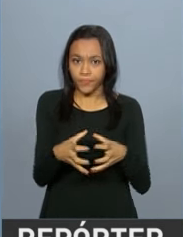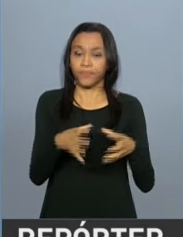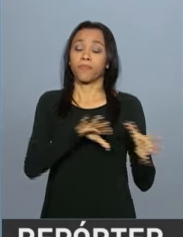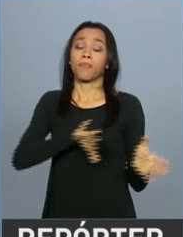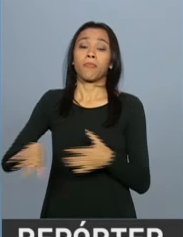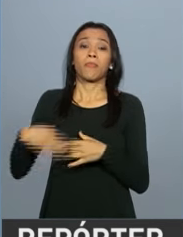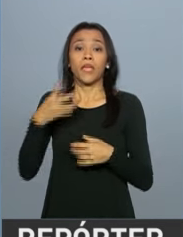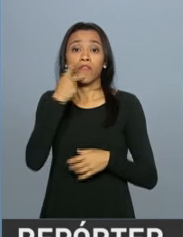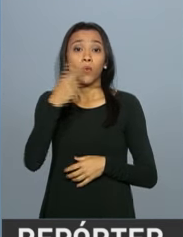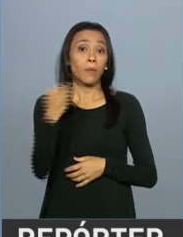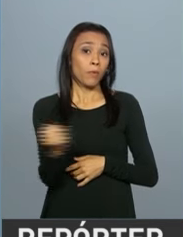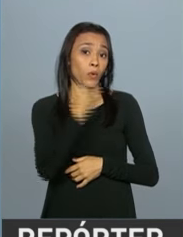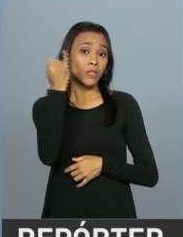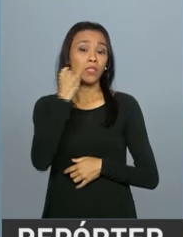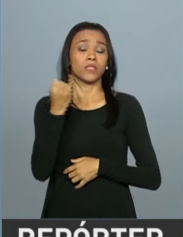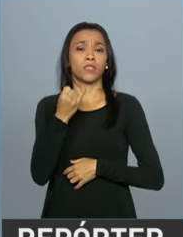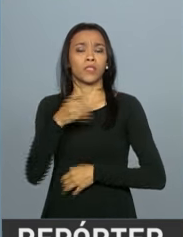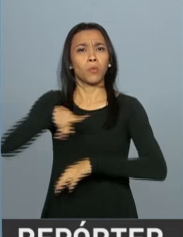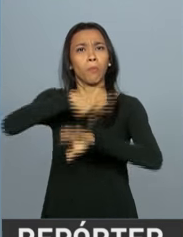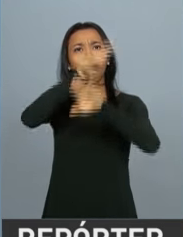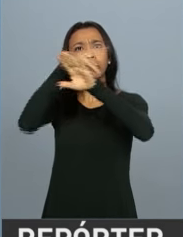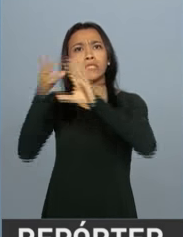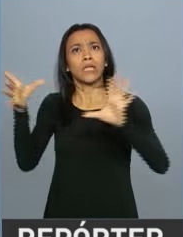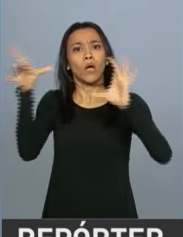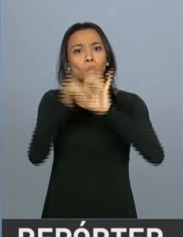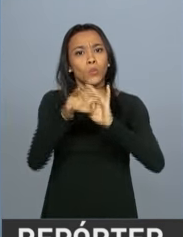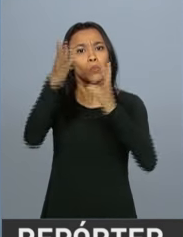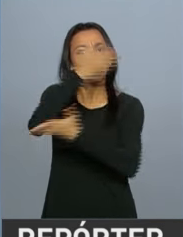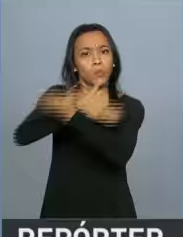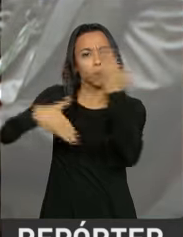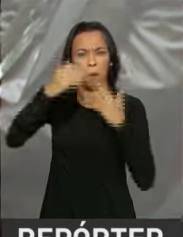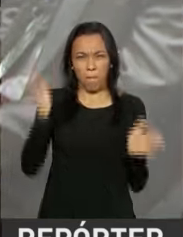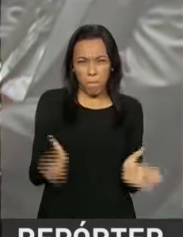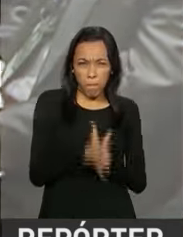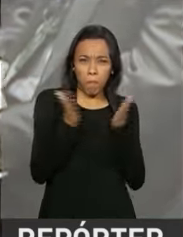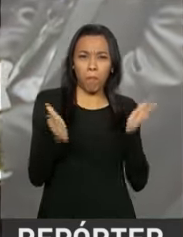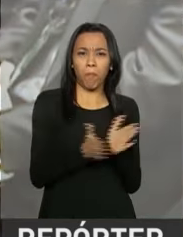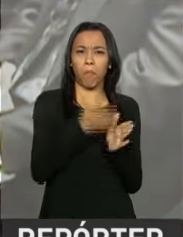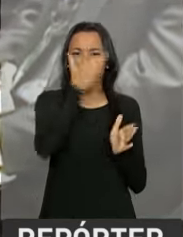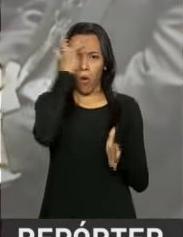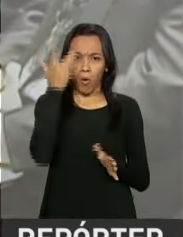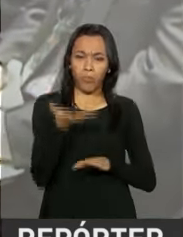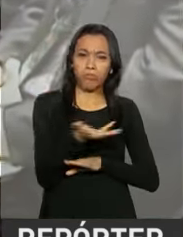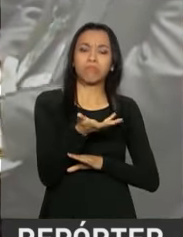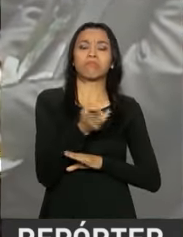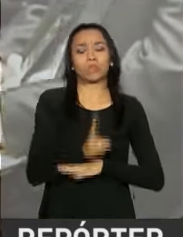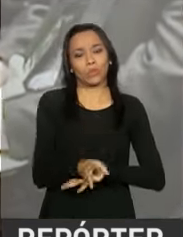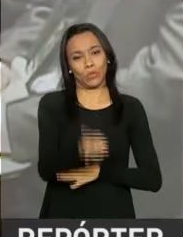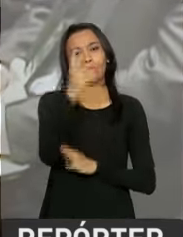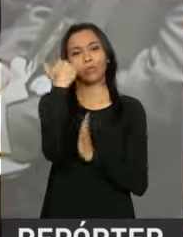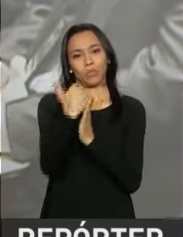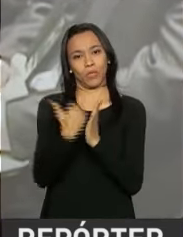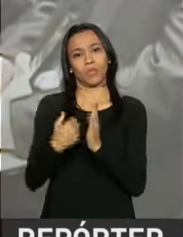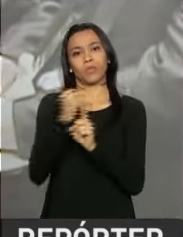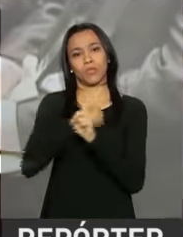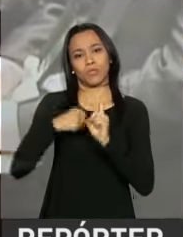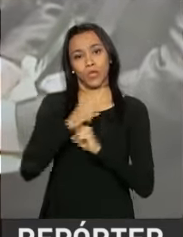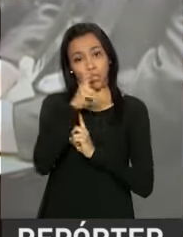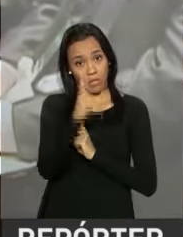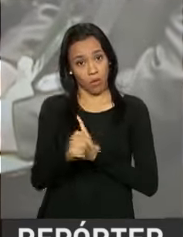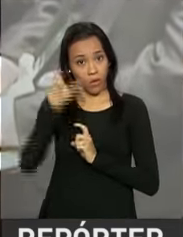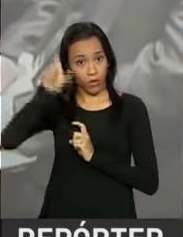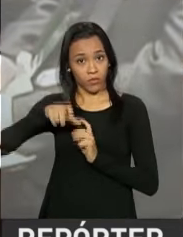reunificação do país. disse que enquanto a extrema pobreza existir, é preciso manter programas sociais como Bolsa